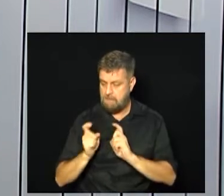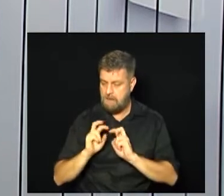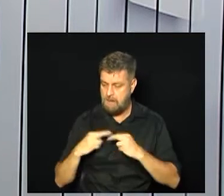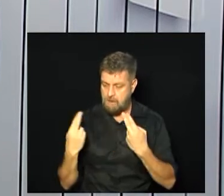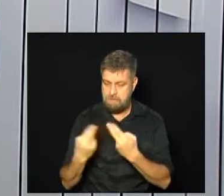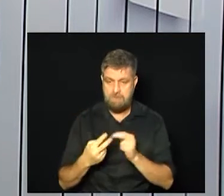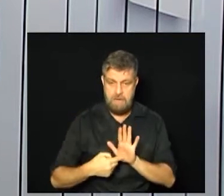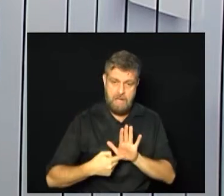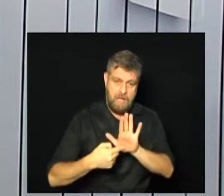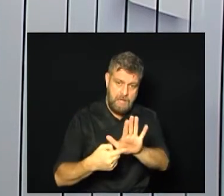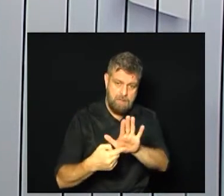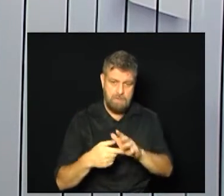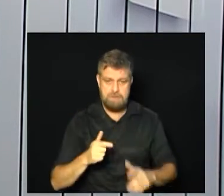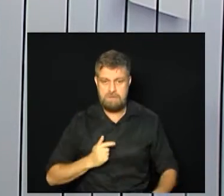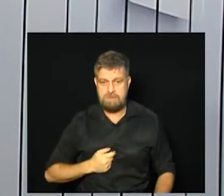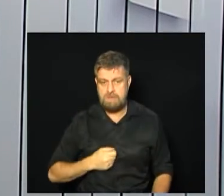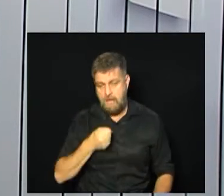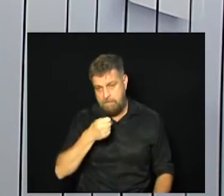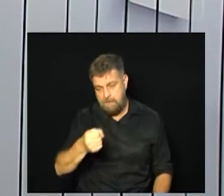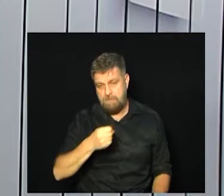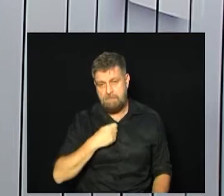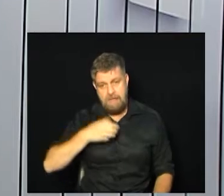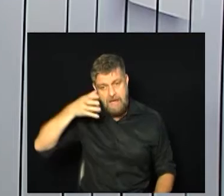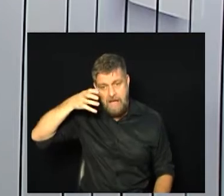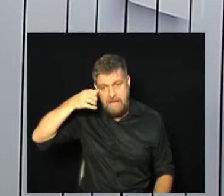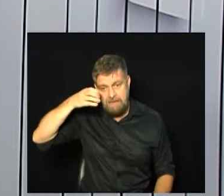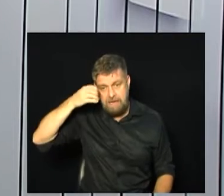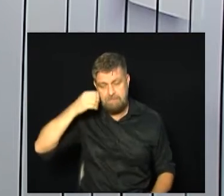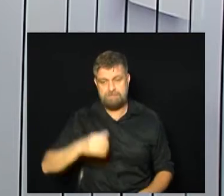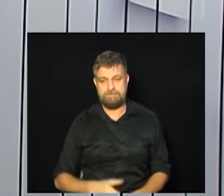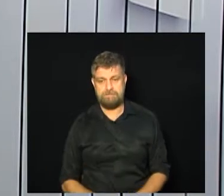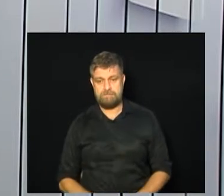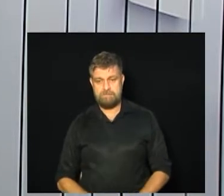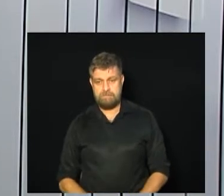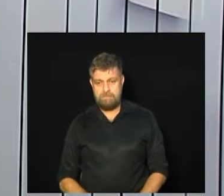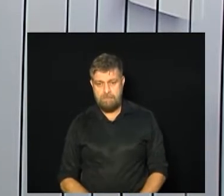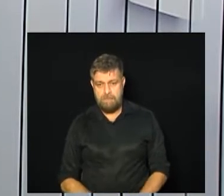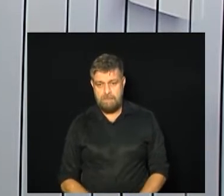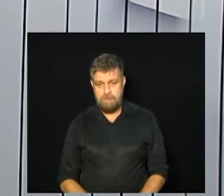Quem traz as novidades é o repórter André Aranha.